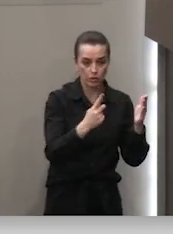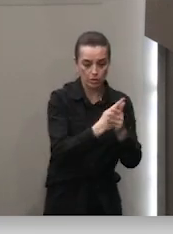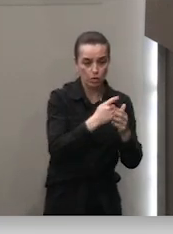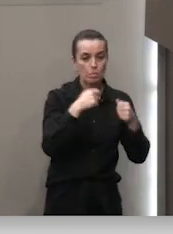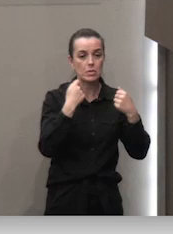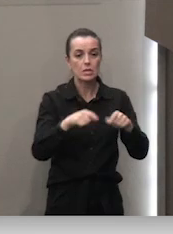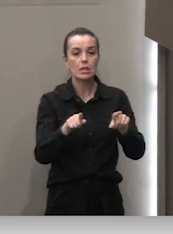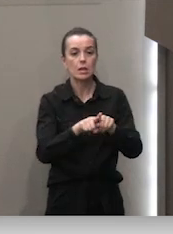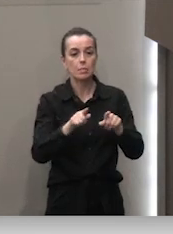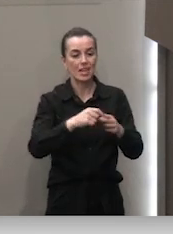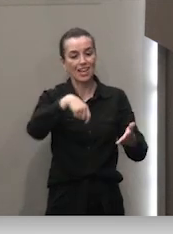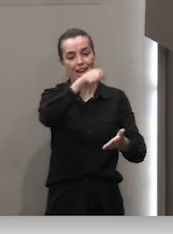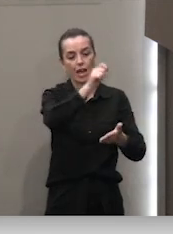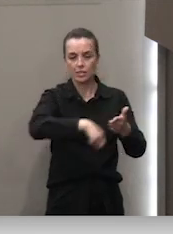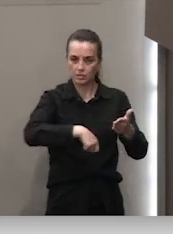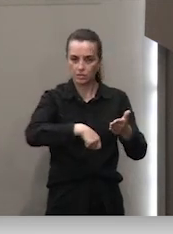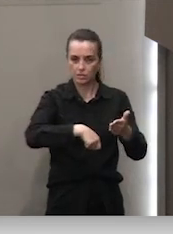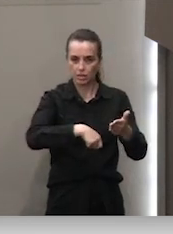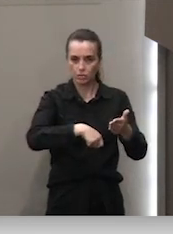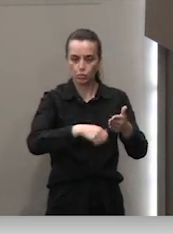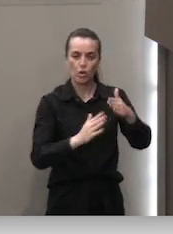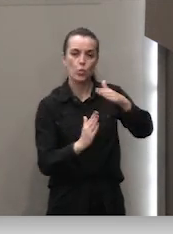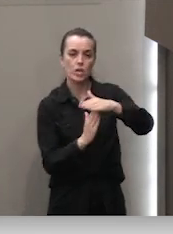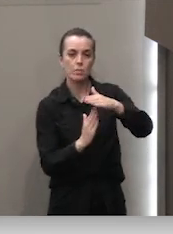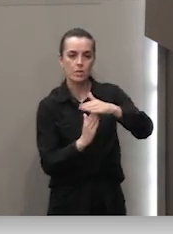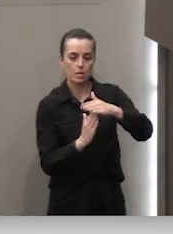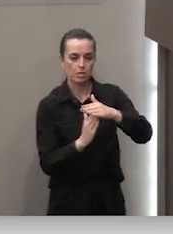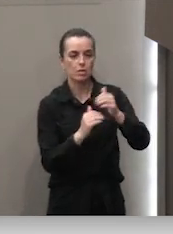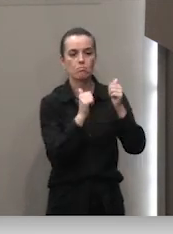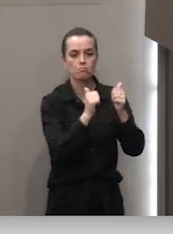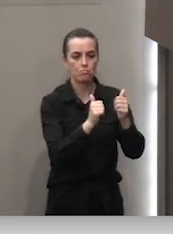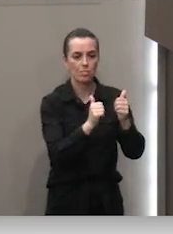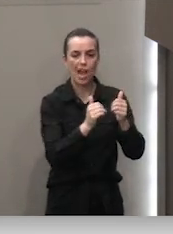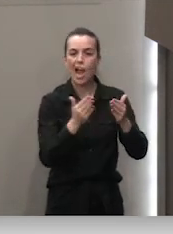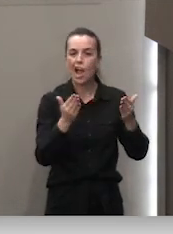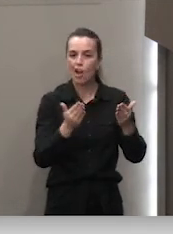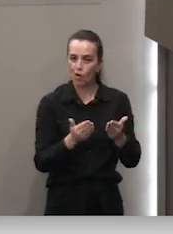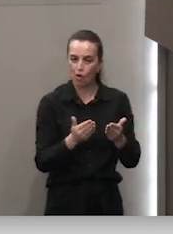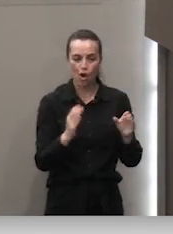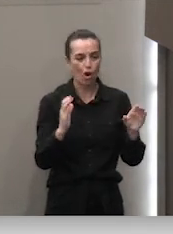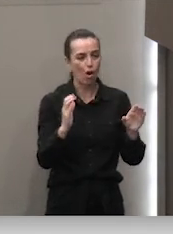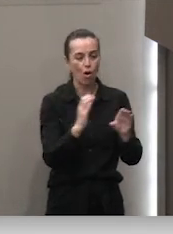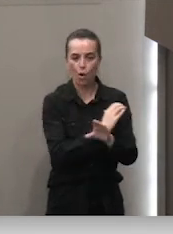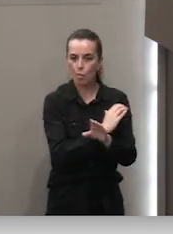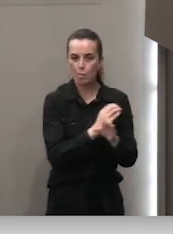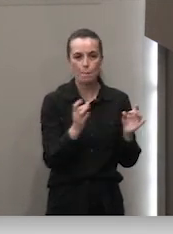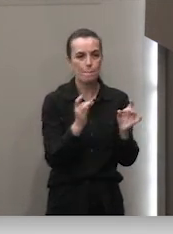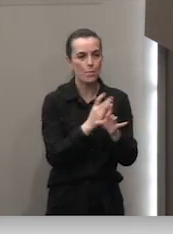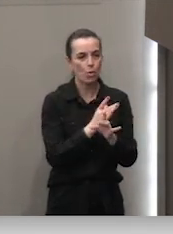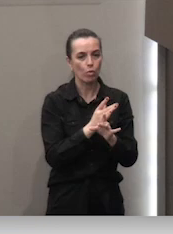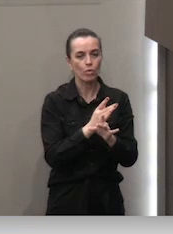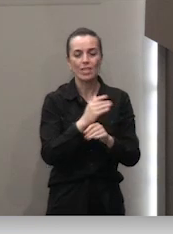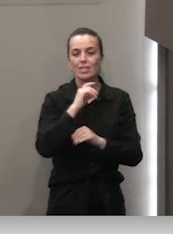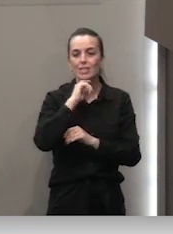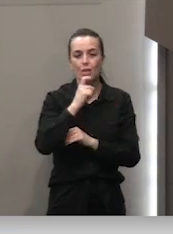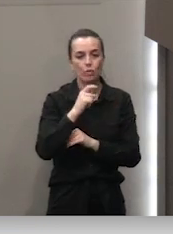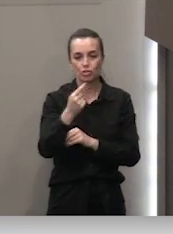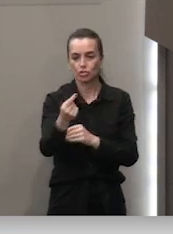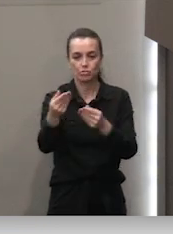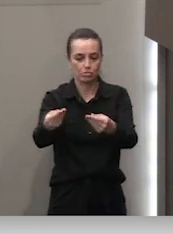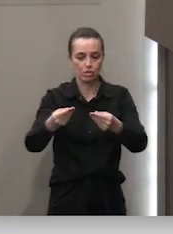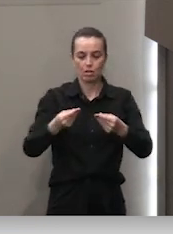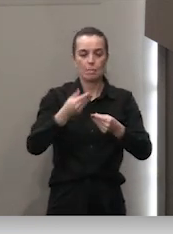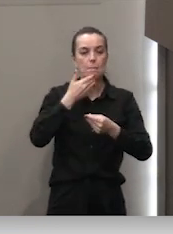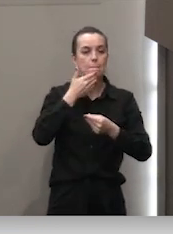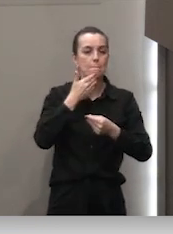Uma vez estabelecido isso, não tem mais como voltar atrás, mesmo que haja um pedido de um sindicato médico e que está agindo dentro